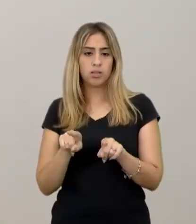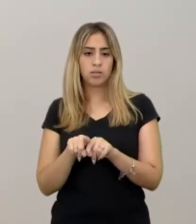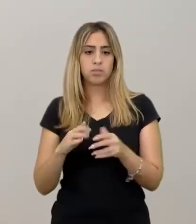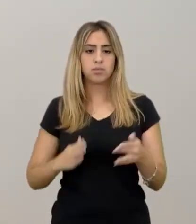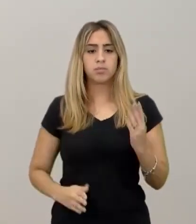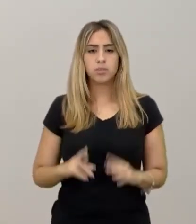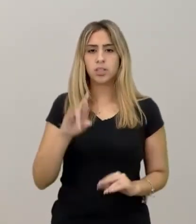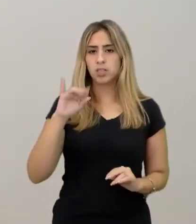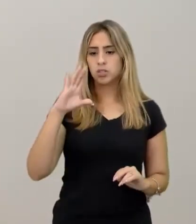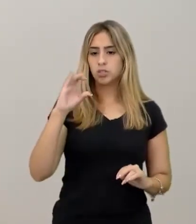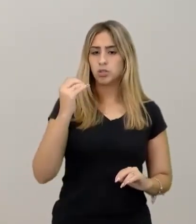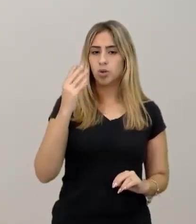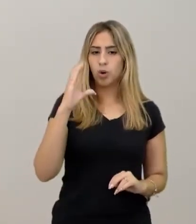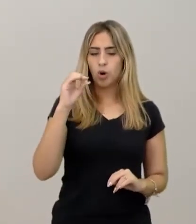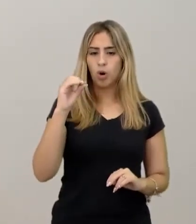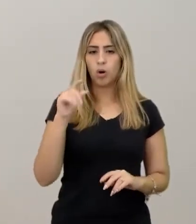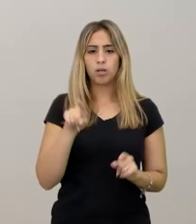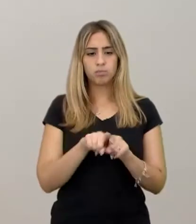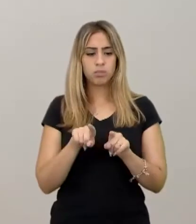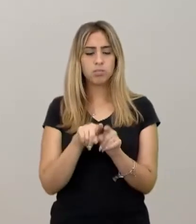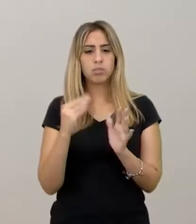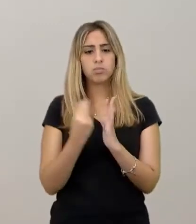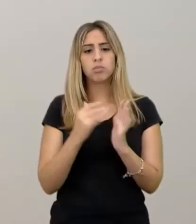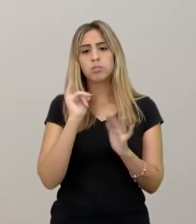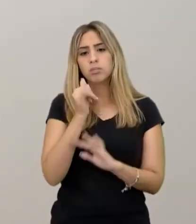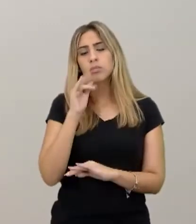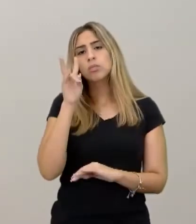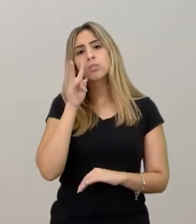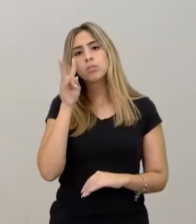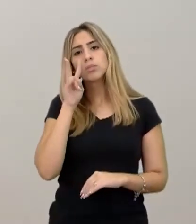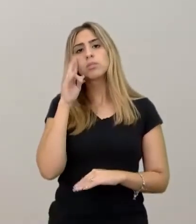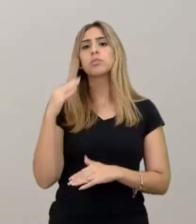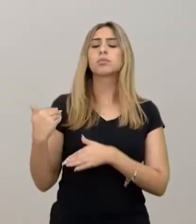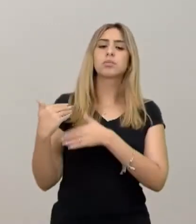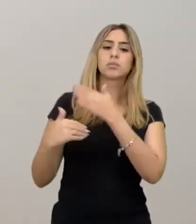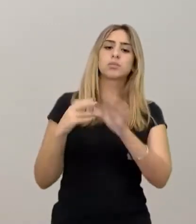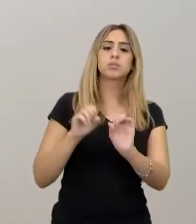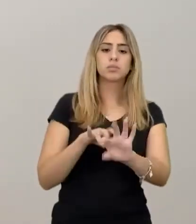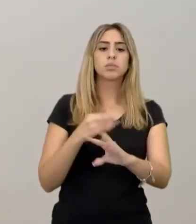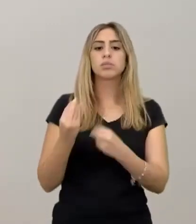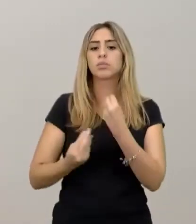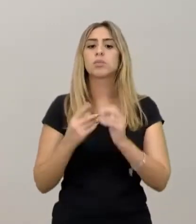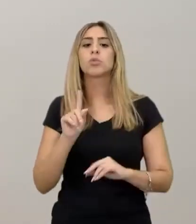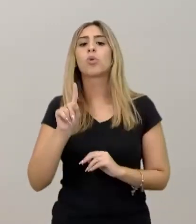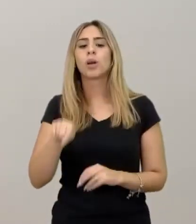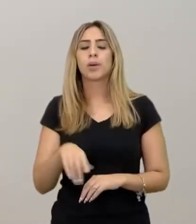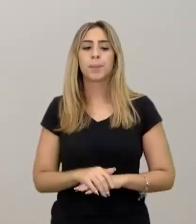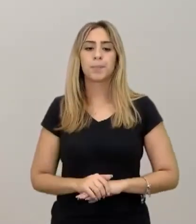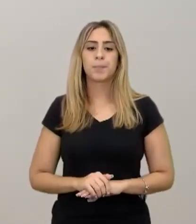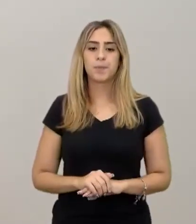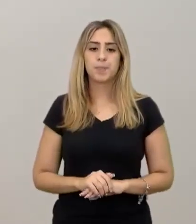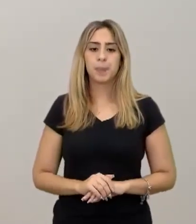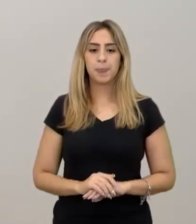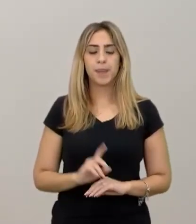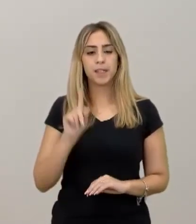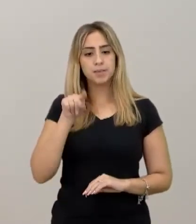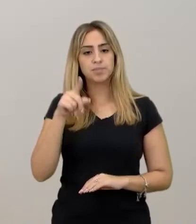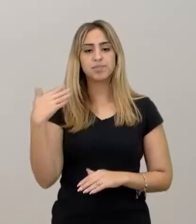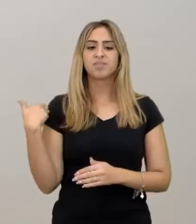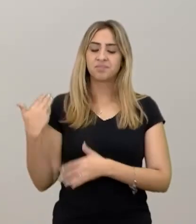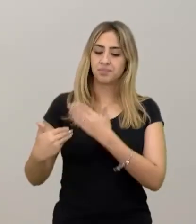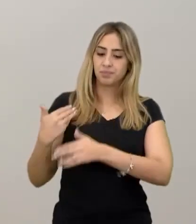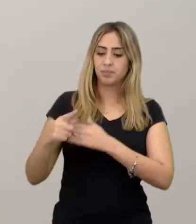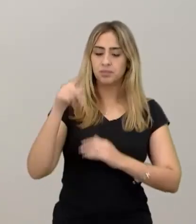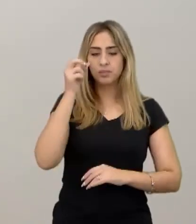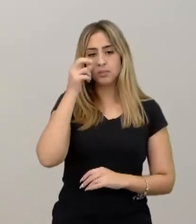boneca Hichocó, ela conta a história ela ensina a ser um carajá, né? E essa tradição,